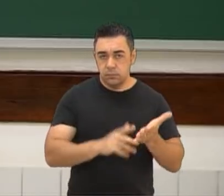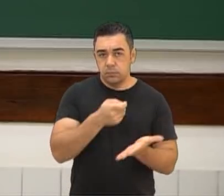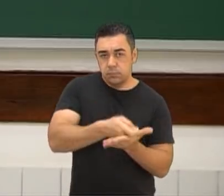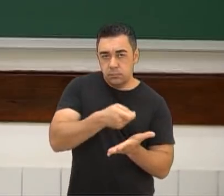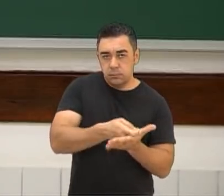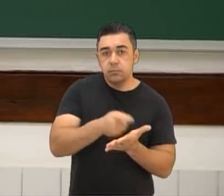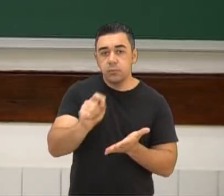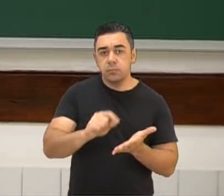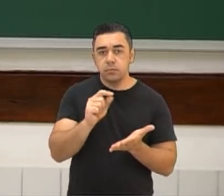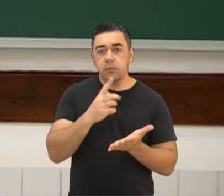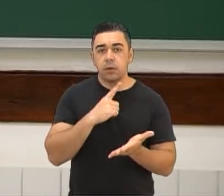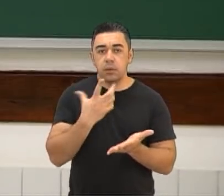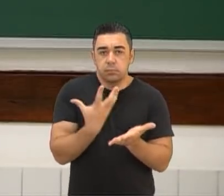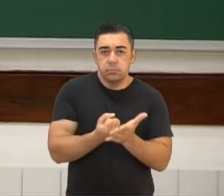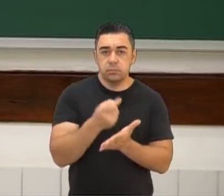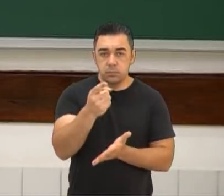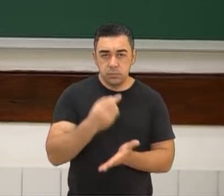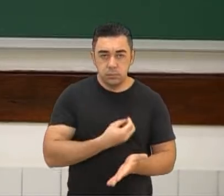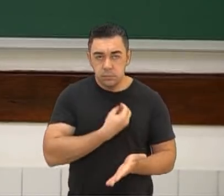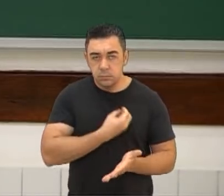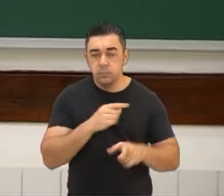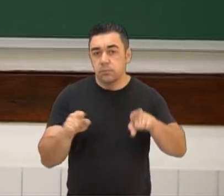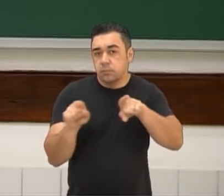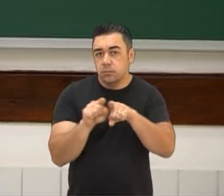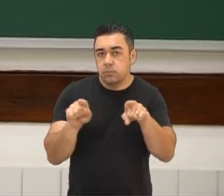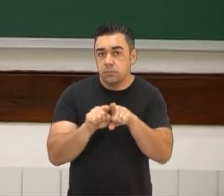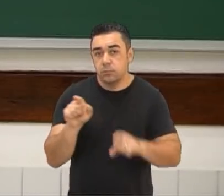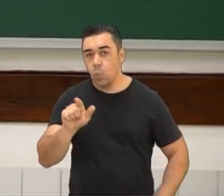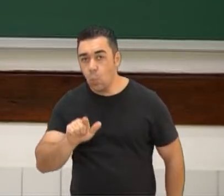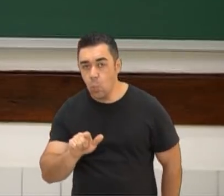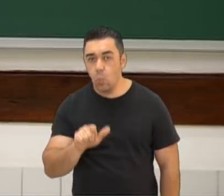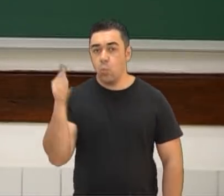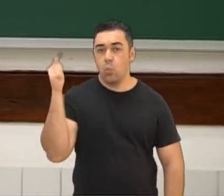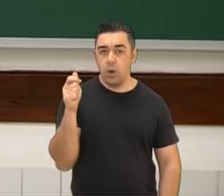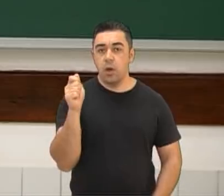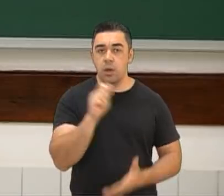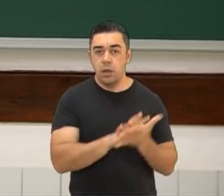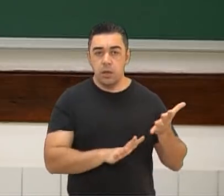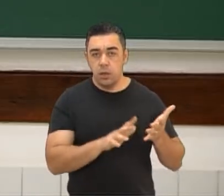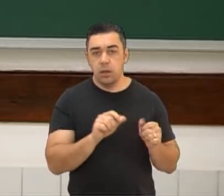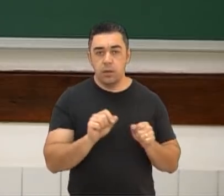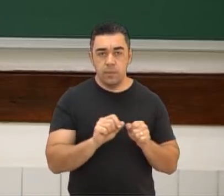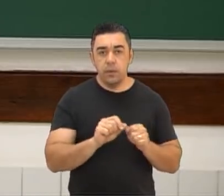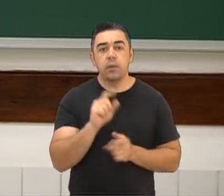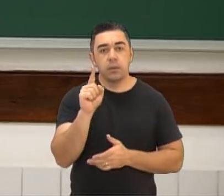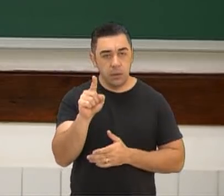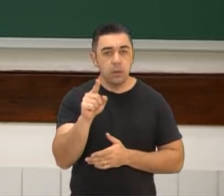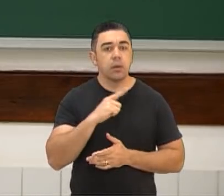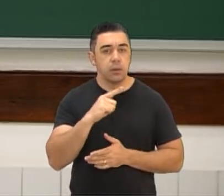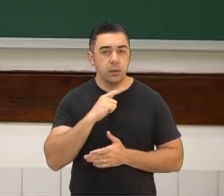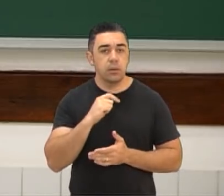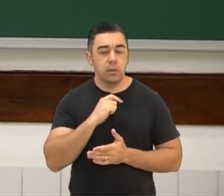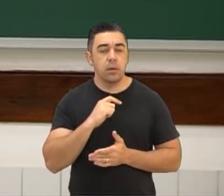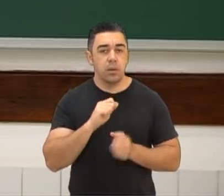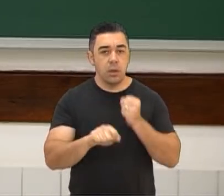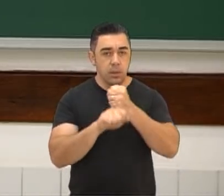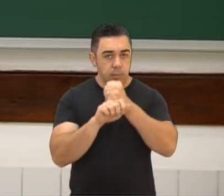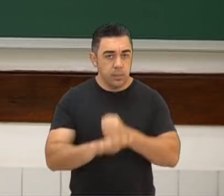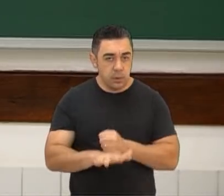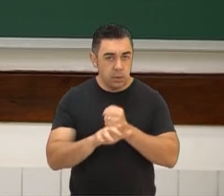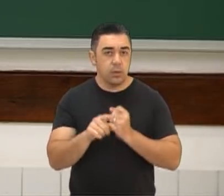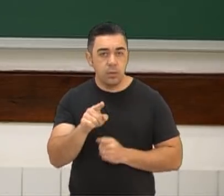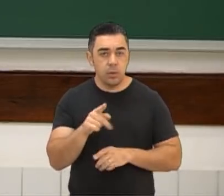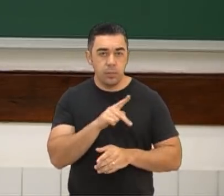para o registro da presença, vocês têm que realizar as outras atividades que estão lá disponíveis no aplicativo, para que o professor